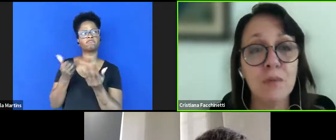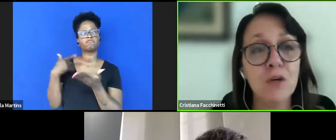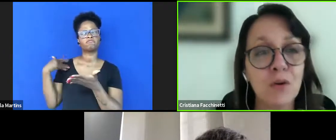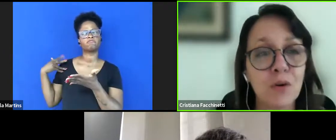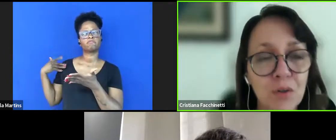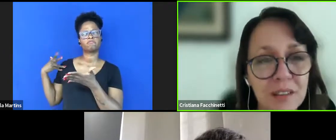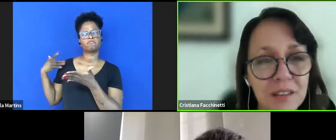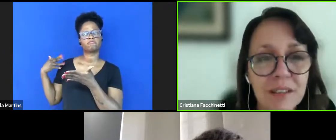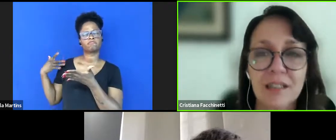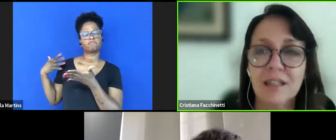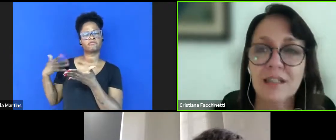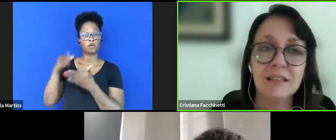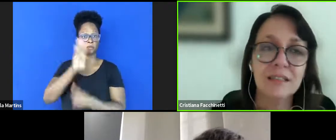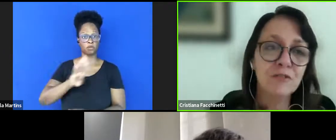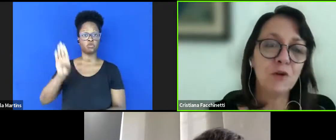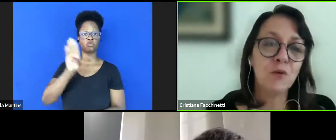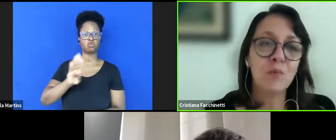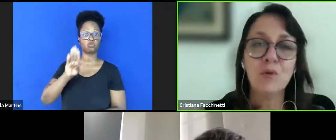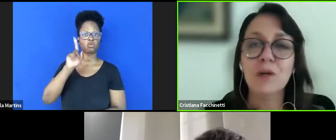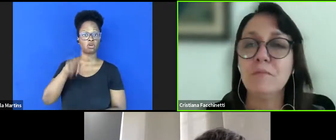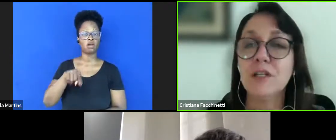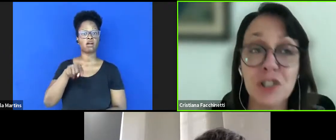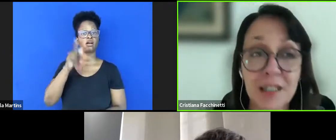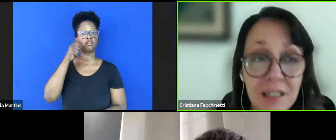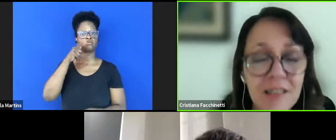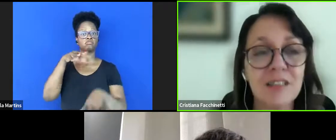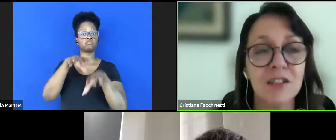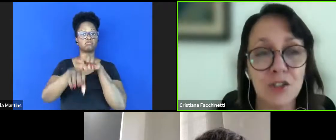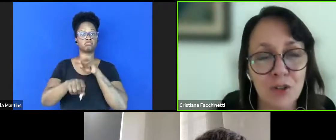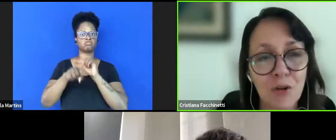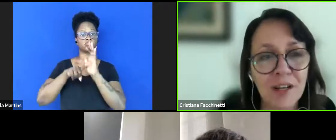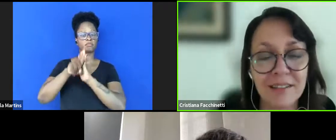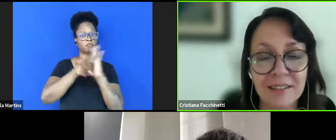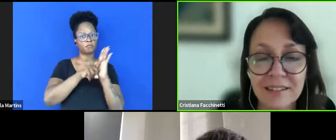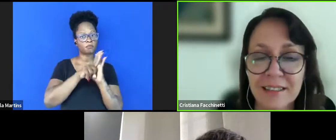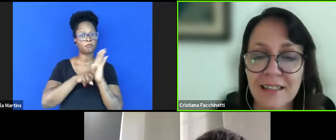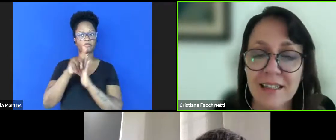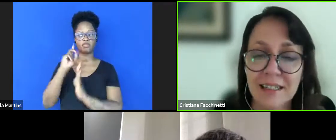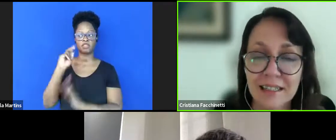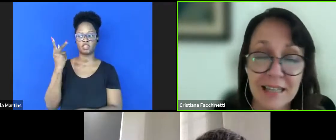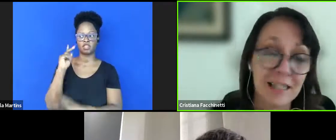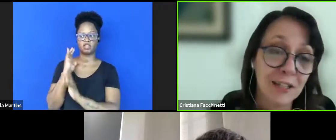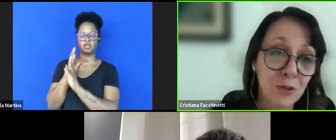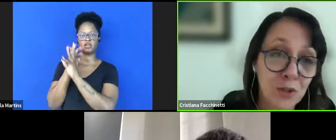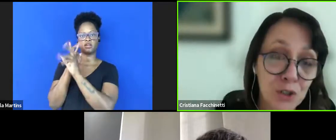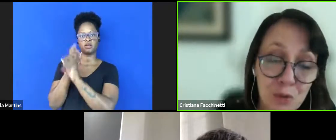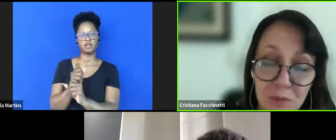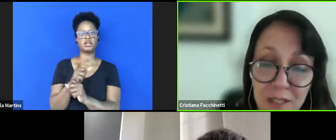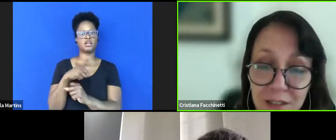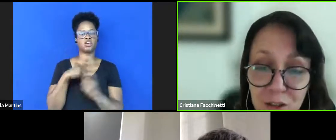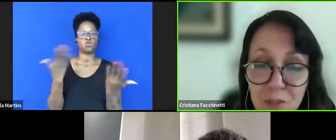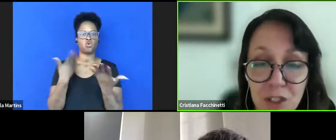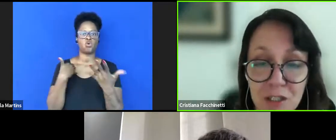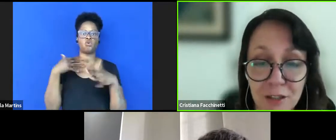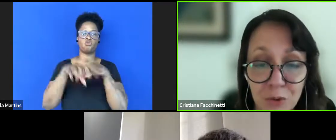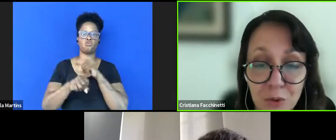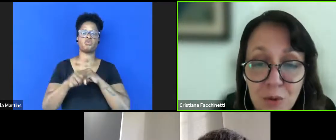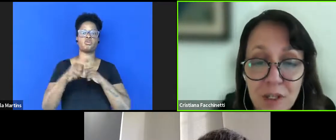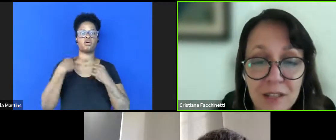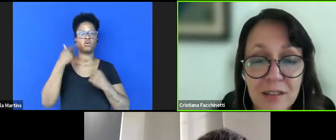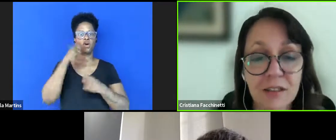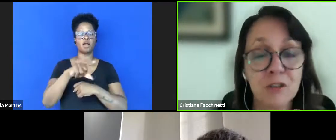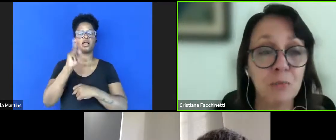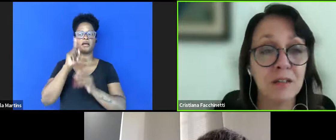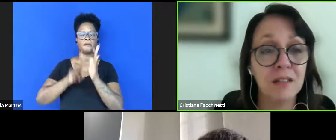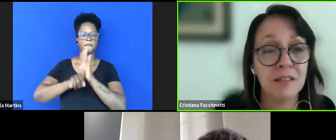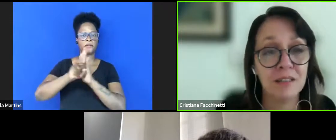trajetória de uma bióloga que se formou em pesquisa em história e que está saindo hoje como uma grande